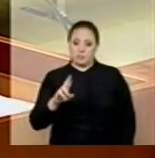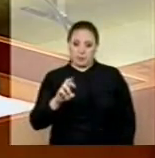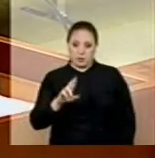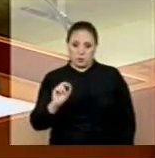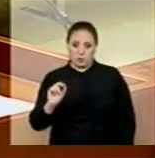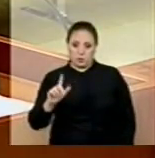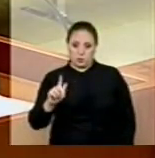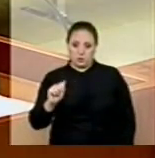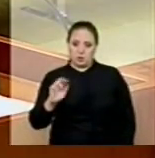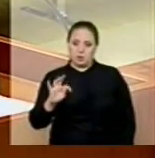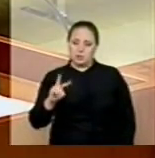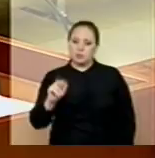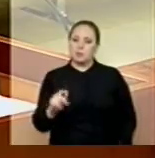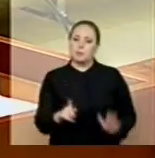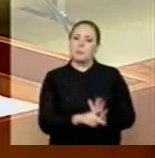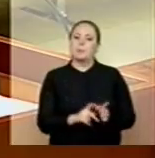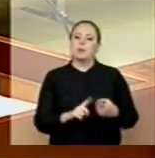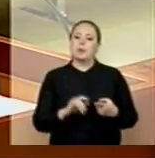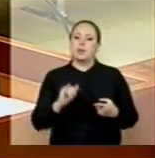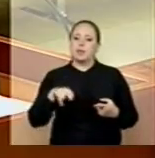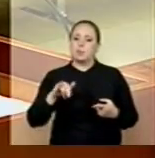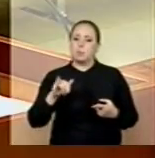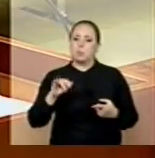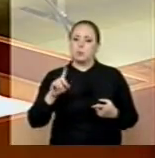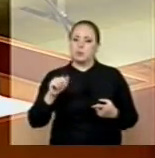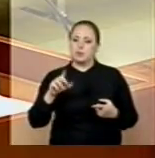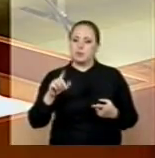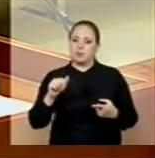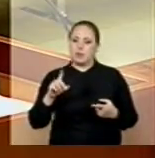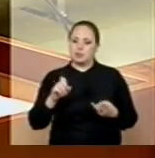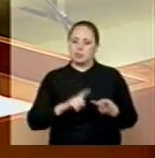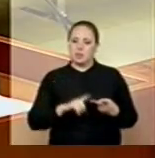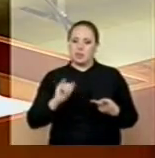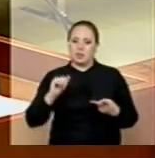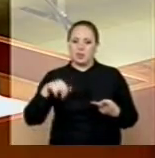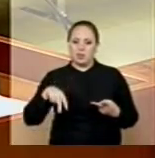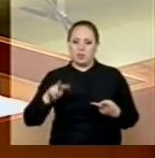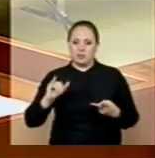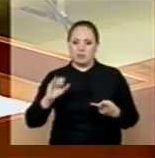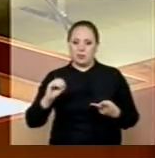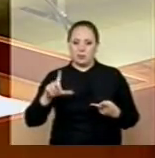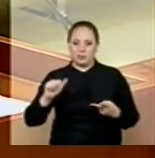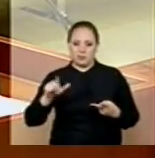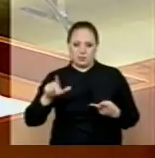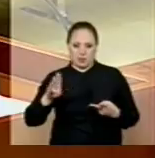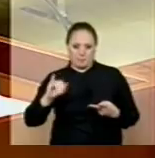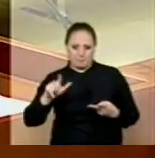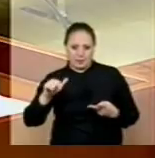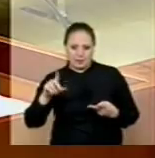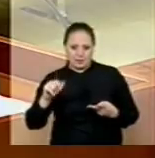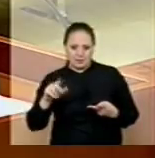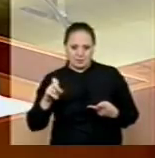da imunidade e da inviolabilidade, isso não é possível, excelências.